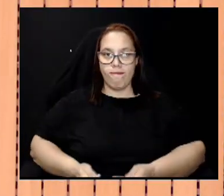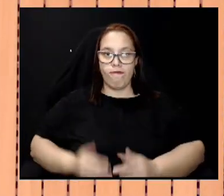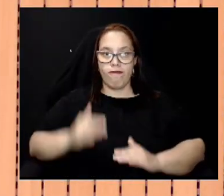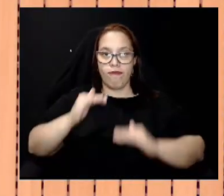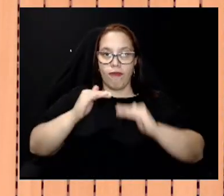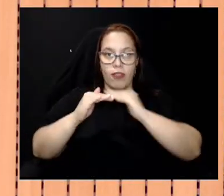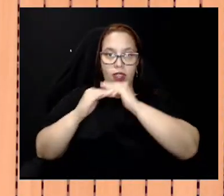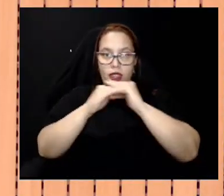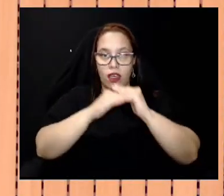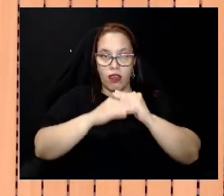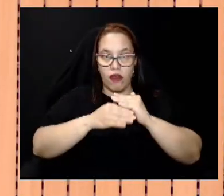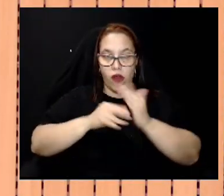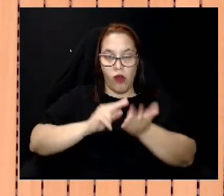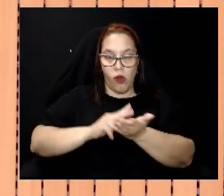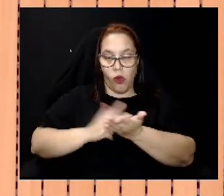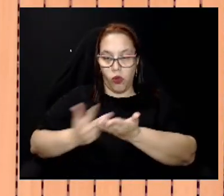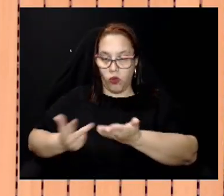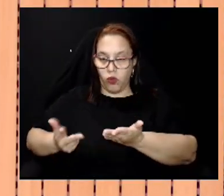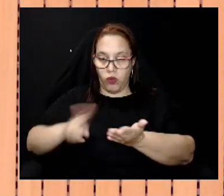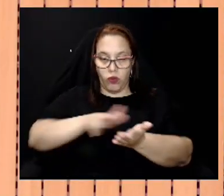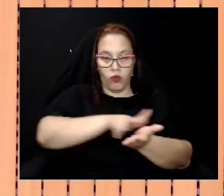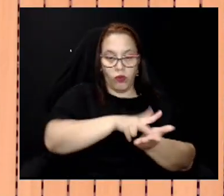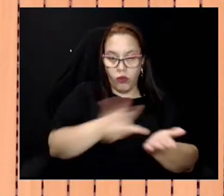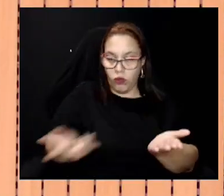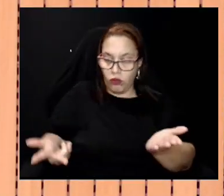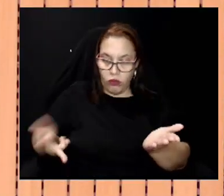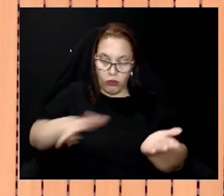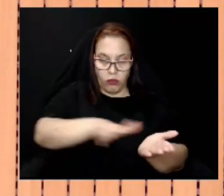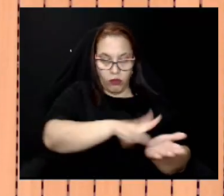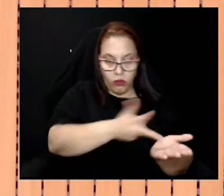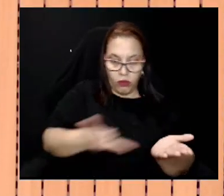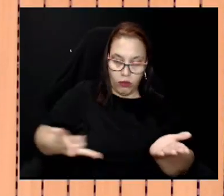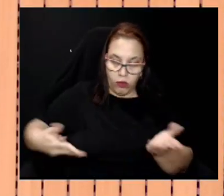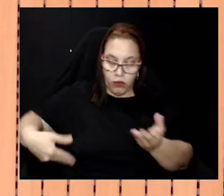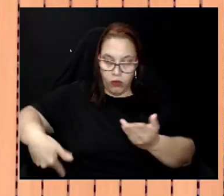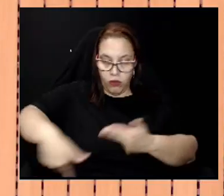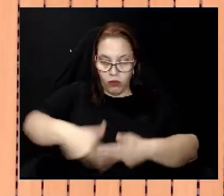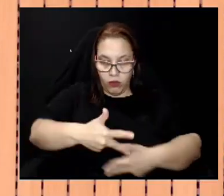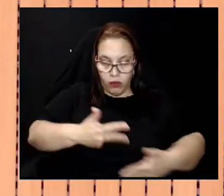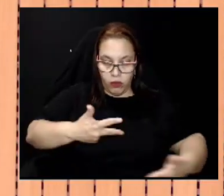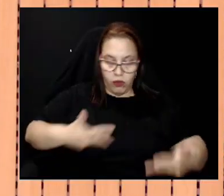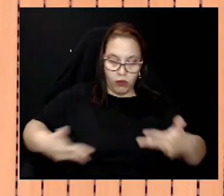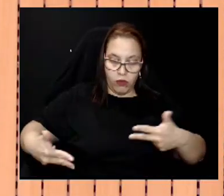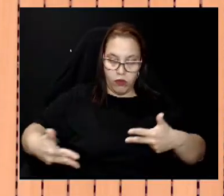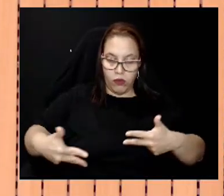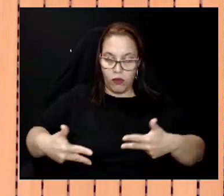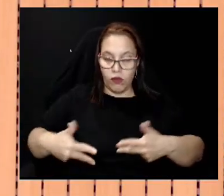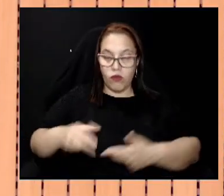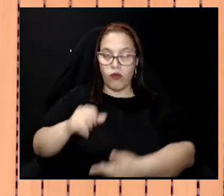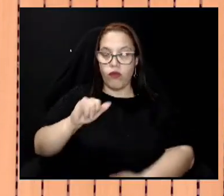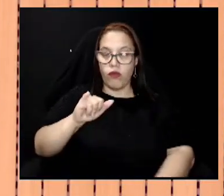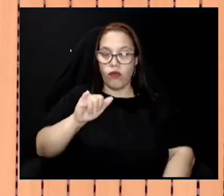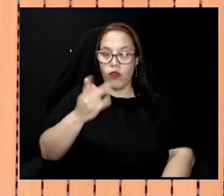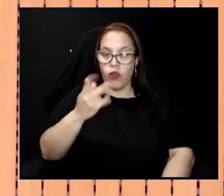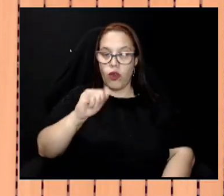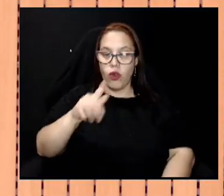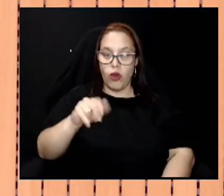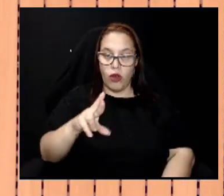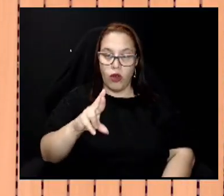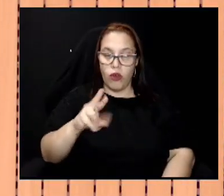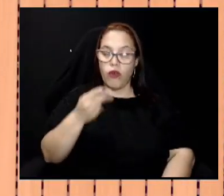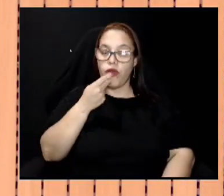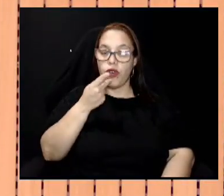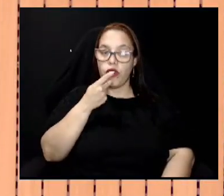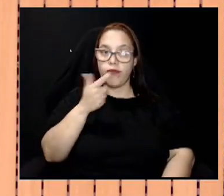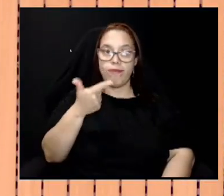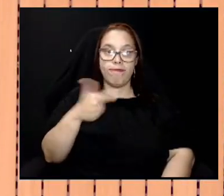para se ter uma ideia. Por que isso? Porque a célula do câncer de ovário, é por isso que o Igor comentou aqui, né, Igor, que não tem